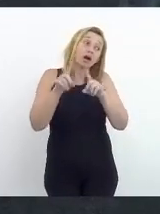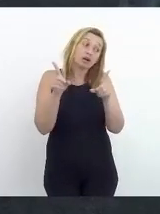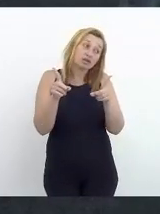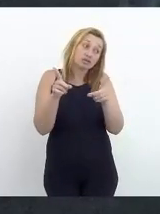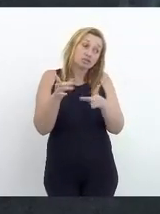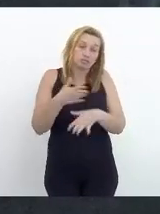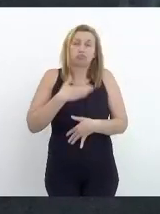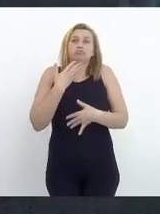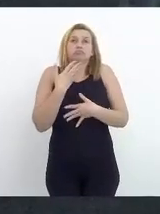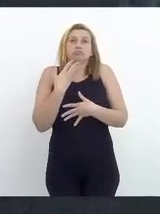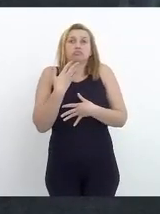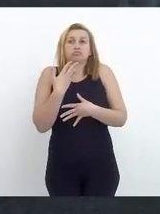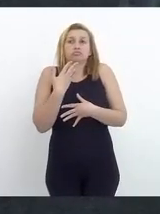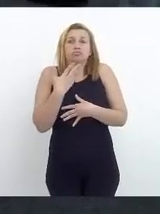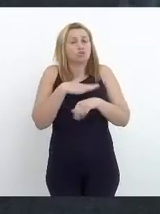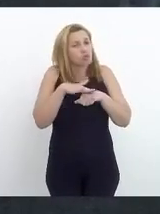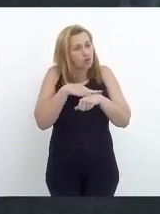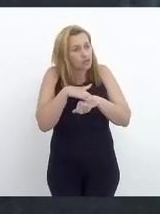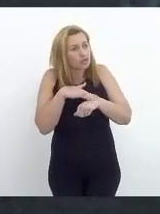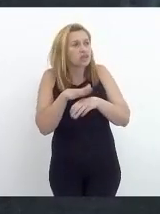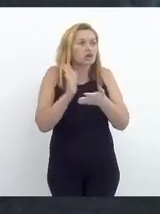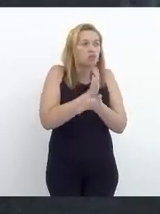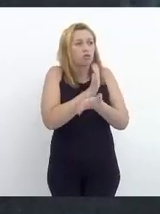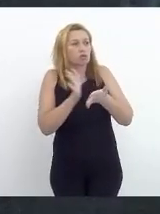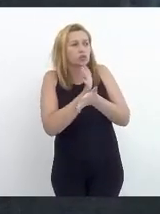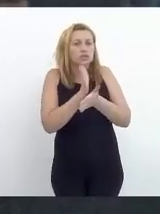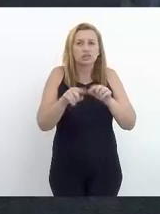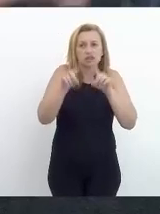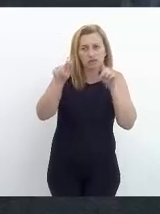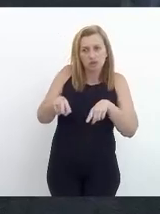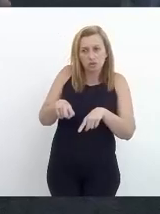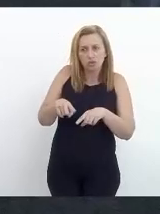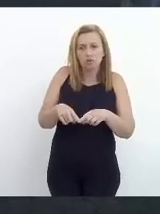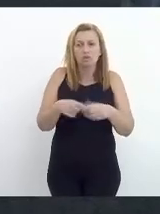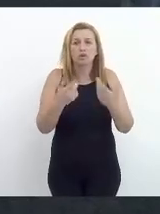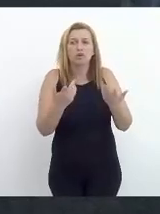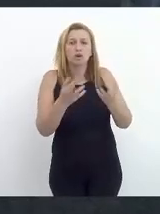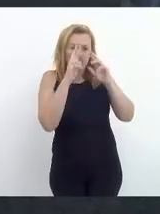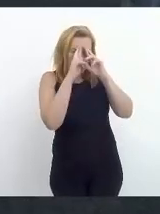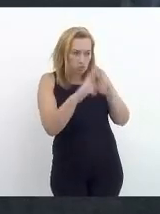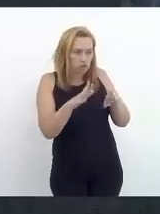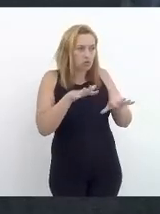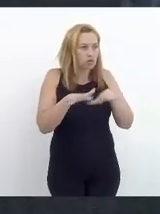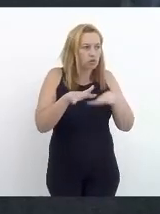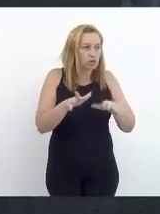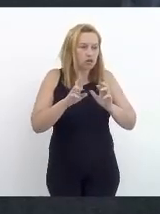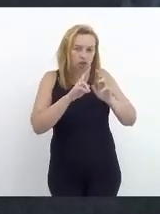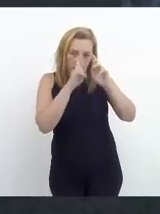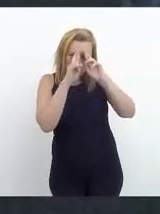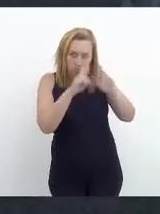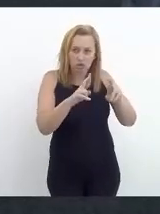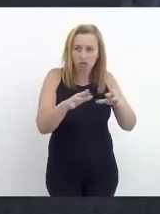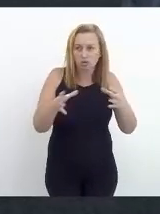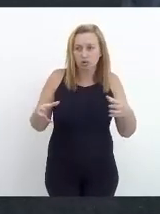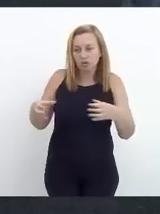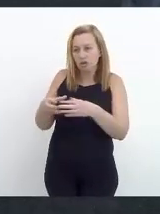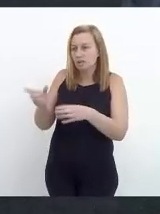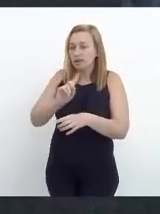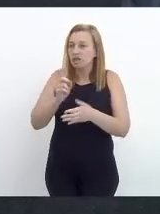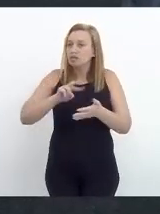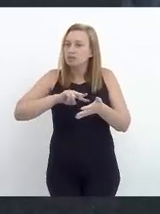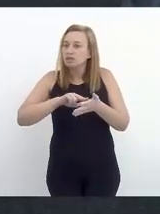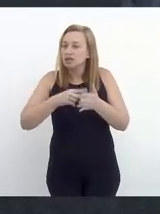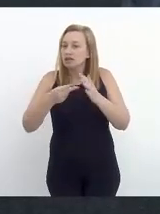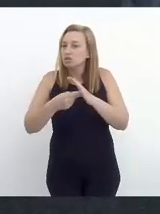causou surpresa. Conversei com alguns servidores, respeito o movimento, respeito o coletivo, mas acho que não traduz exatamente o